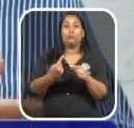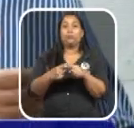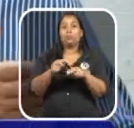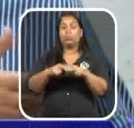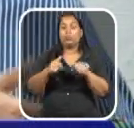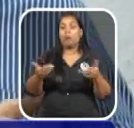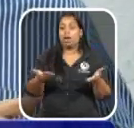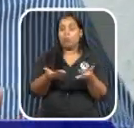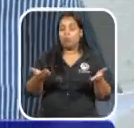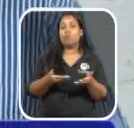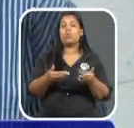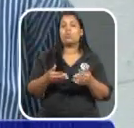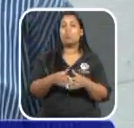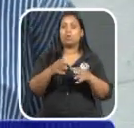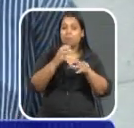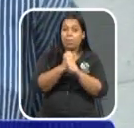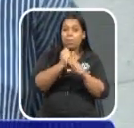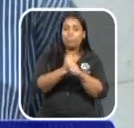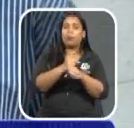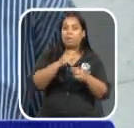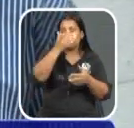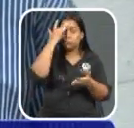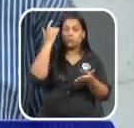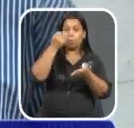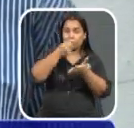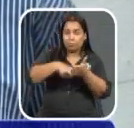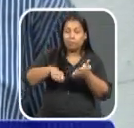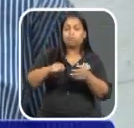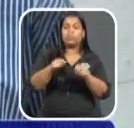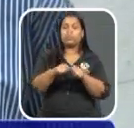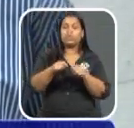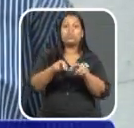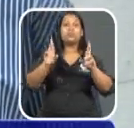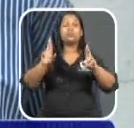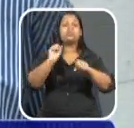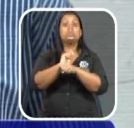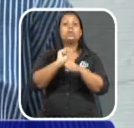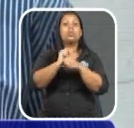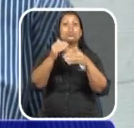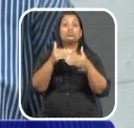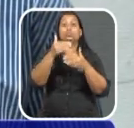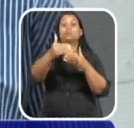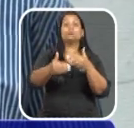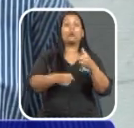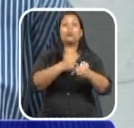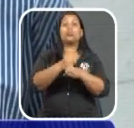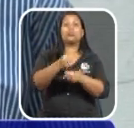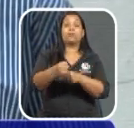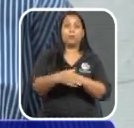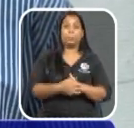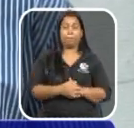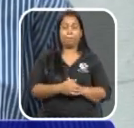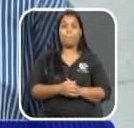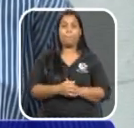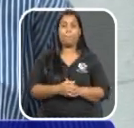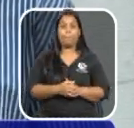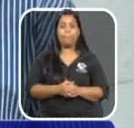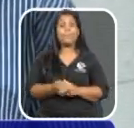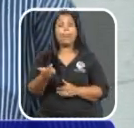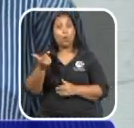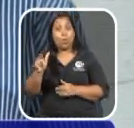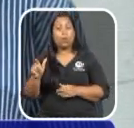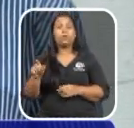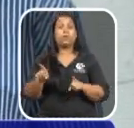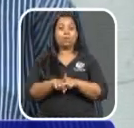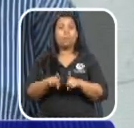pelas matrículas na rede, né? E aguardamos o ano que vem para ver como ficará essa questão do contraturno.